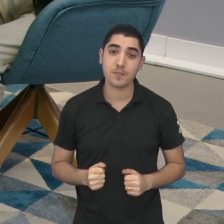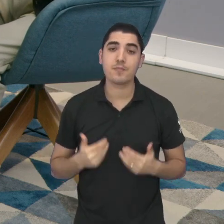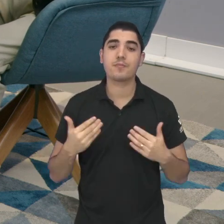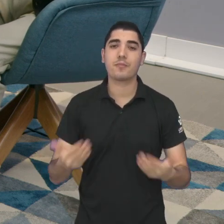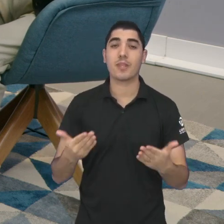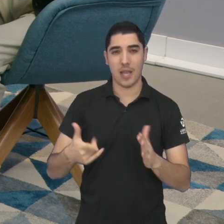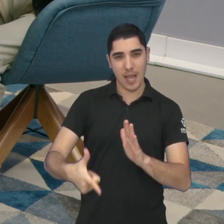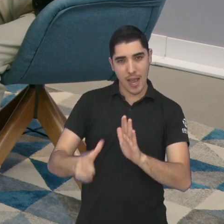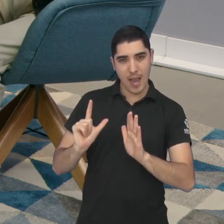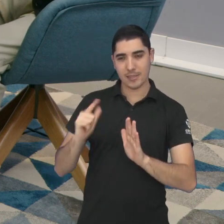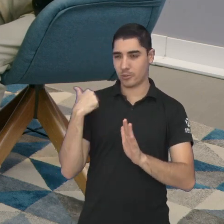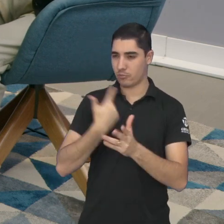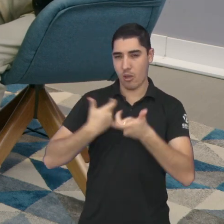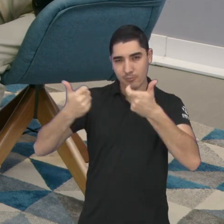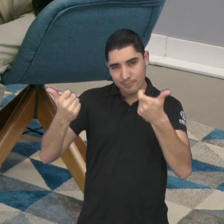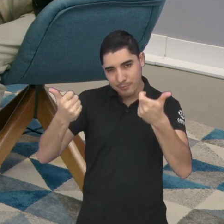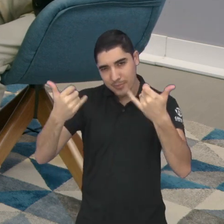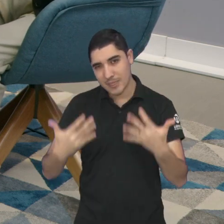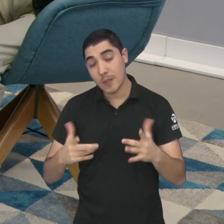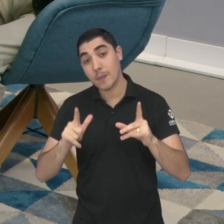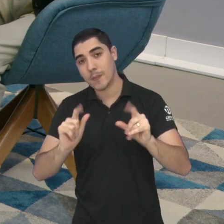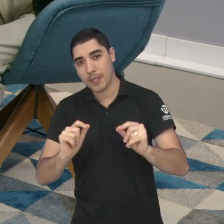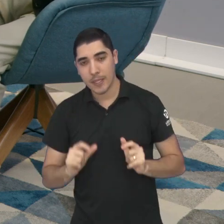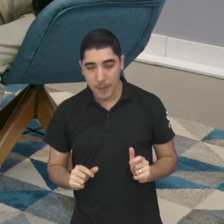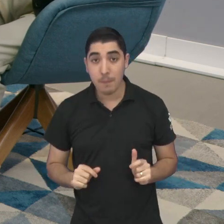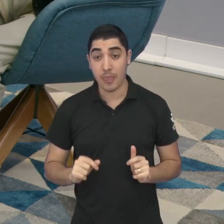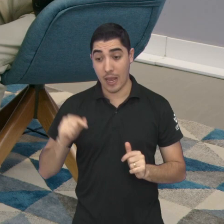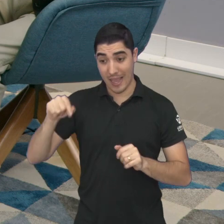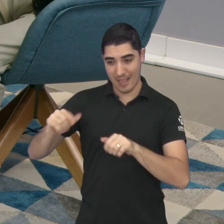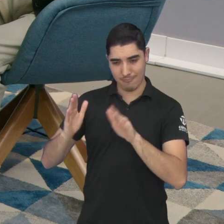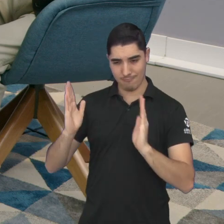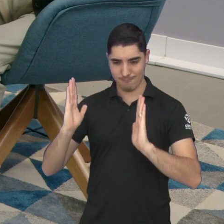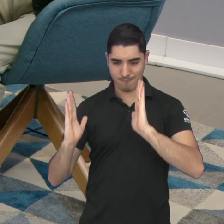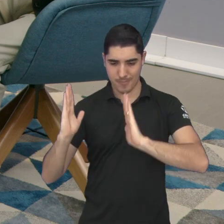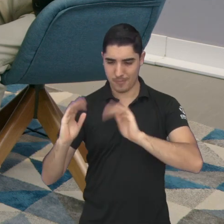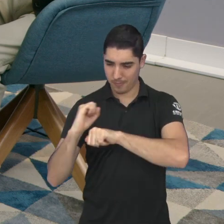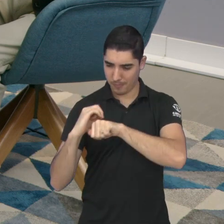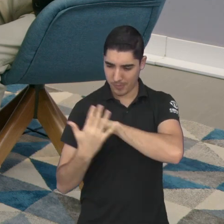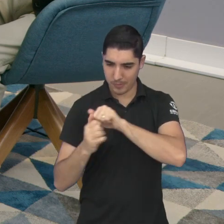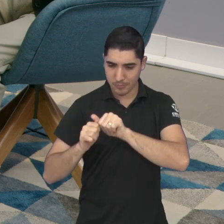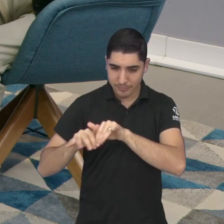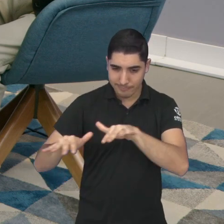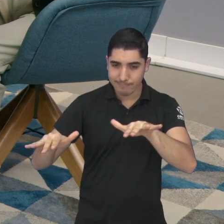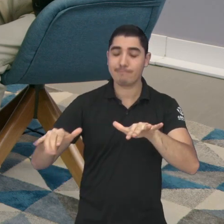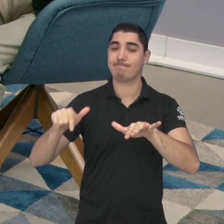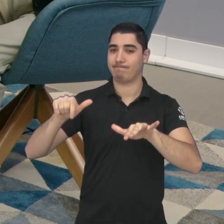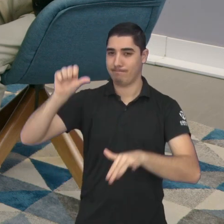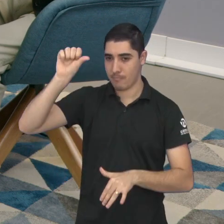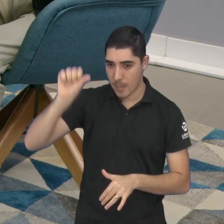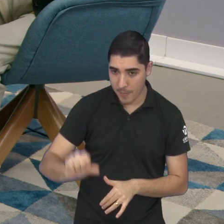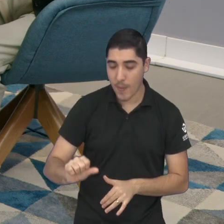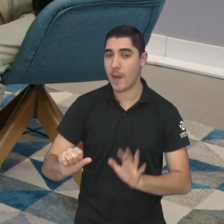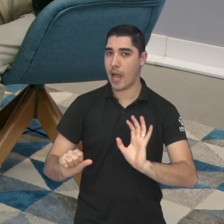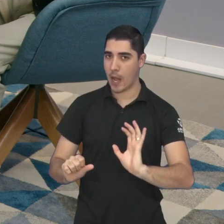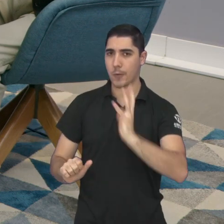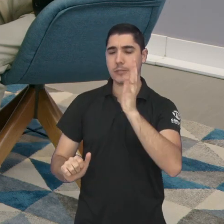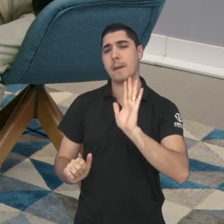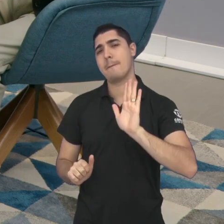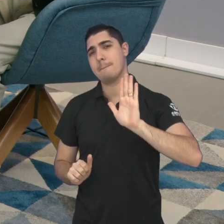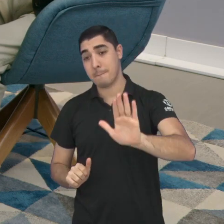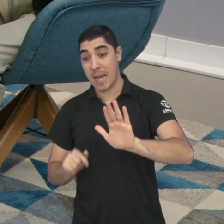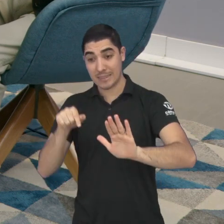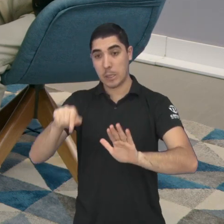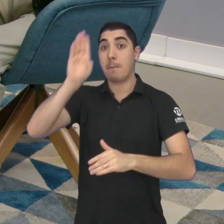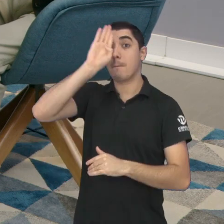vamos repercutir ainda mais sobre a questão da pandemia, que realmente agravou a situação, mas não foi o ponto